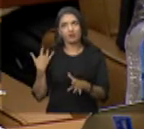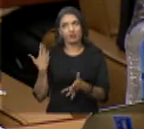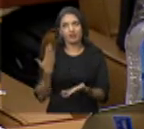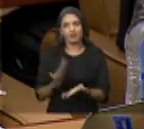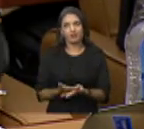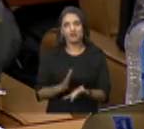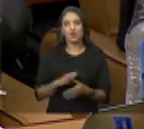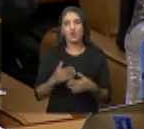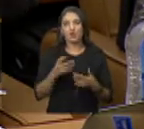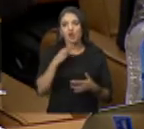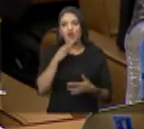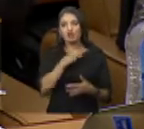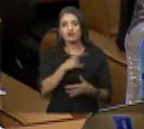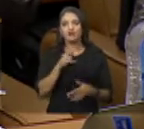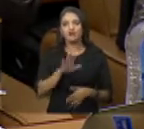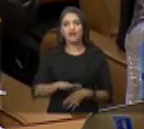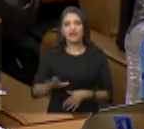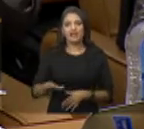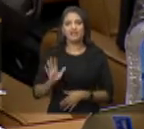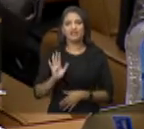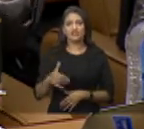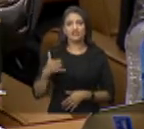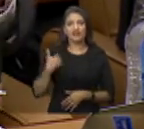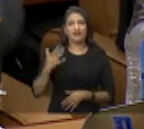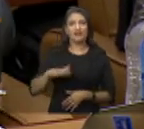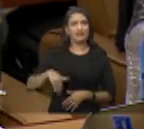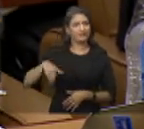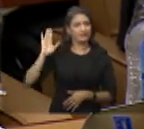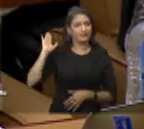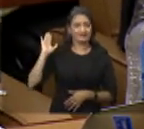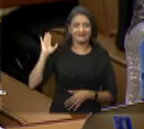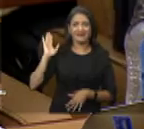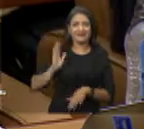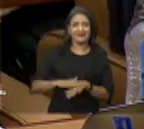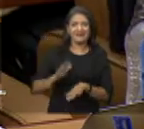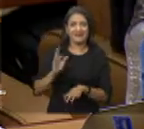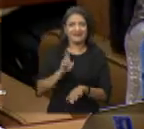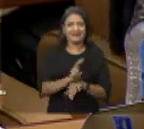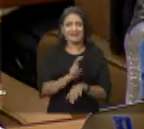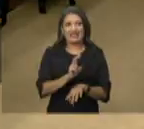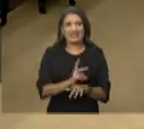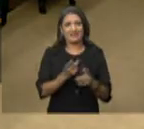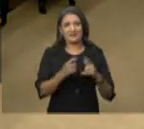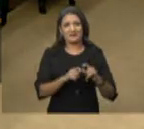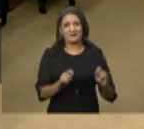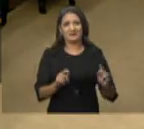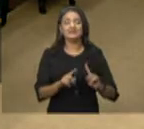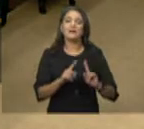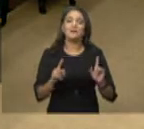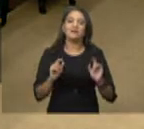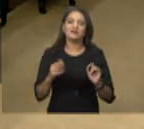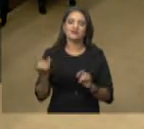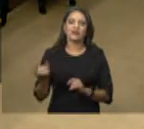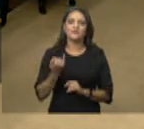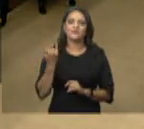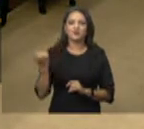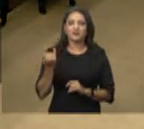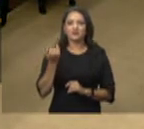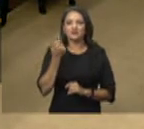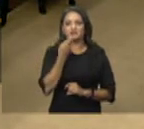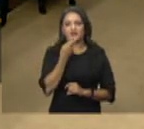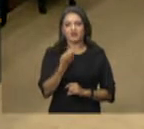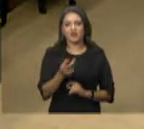essa criança já ultrapassou a fase da creche de longa data mas acho que é importante afirmar